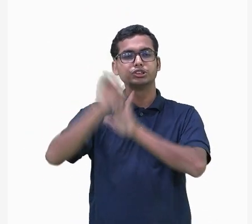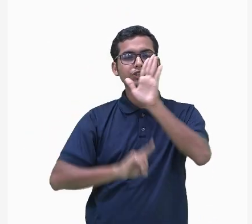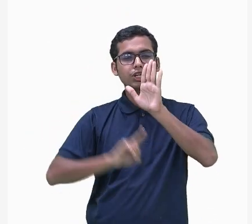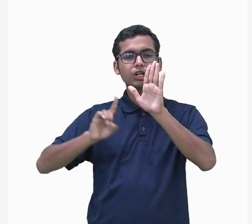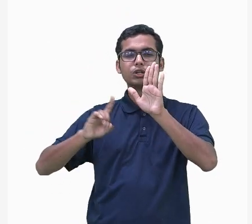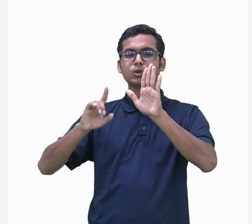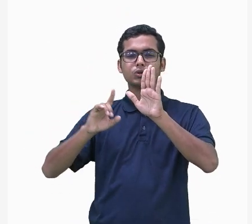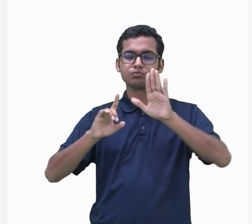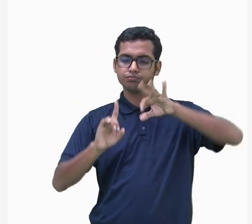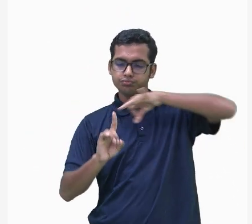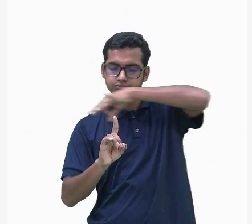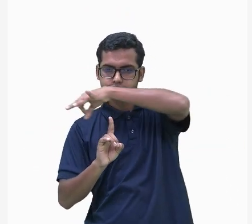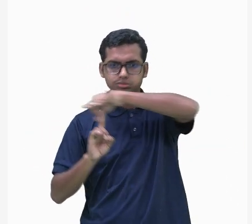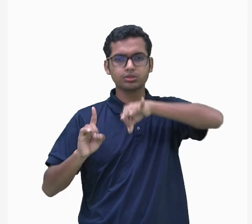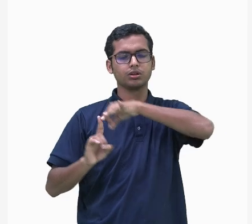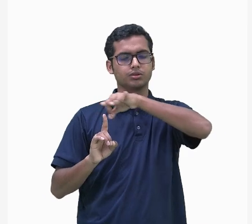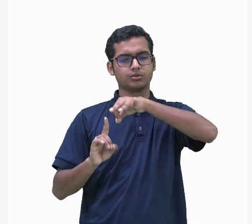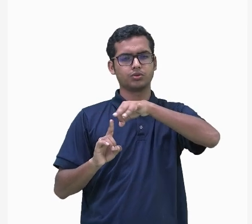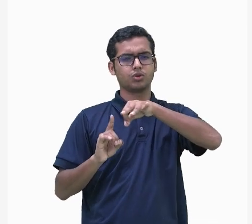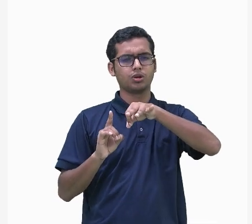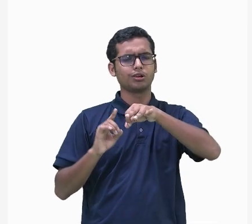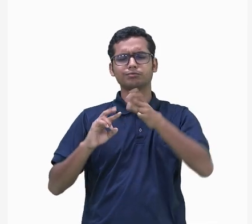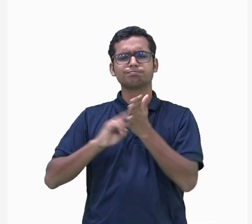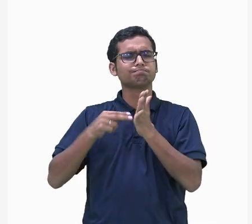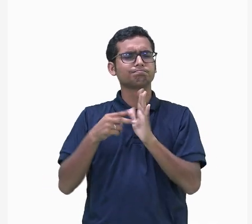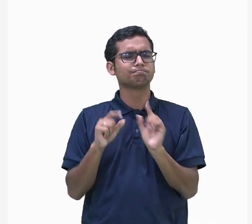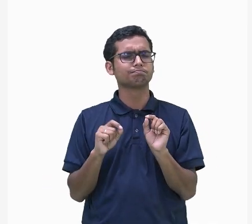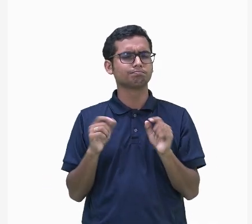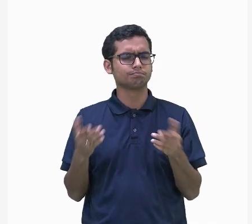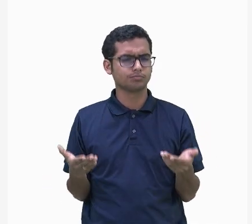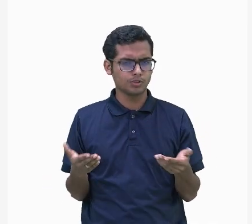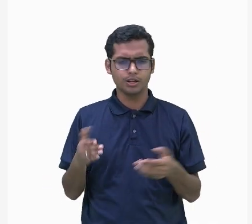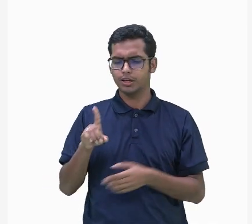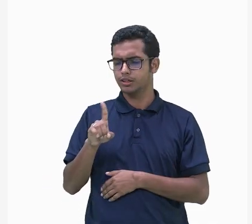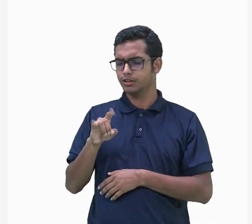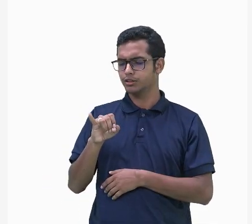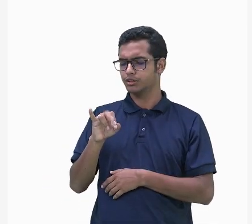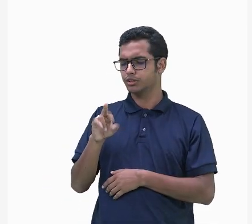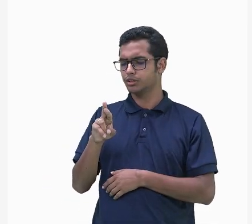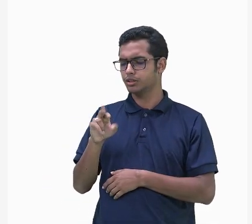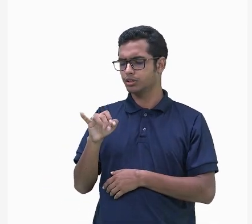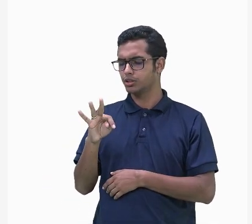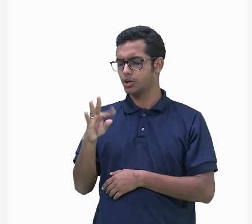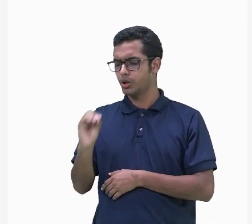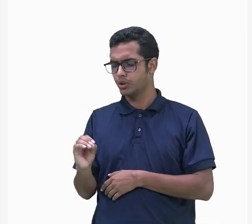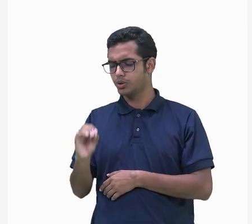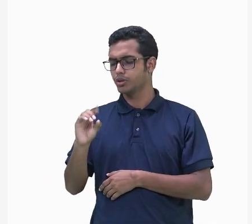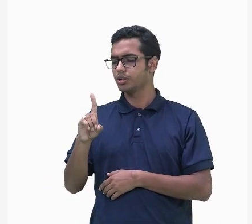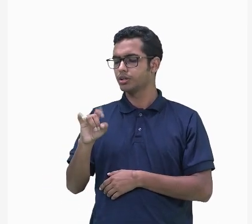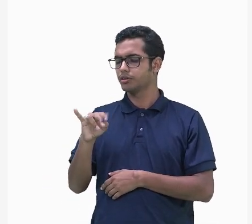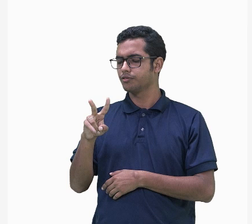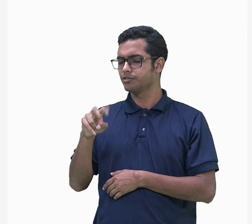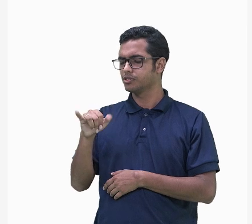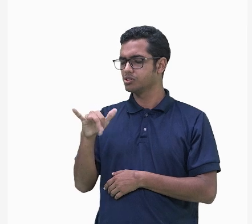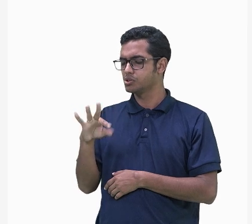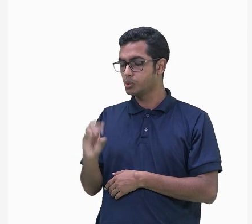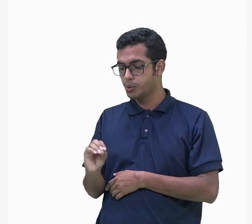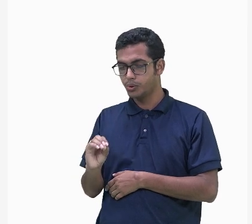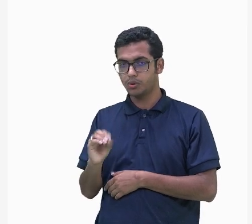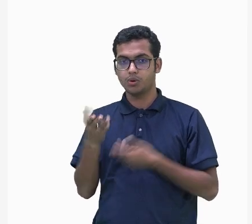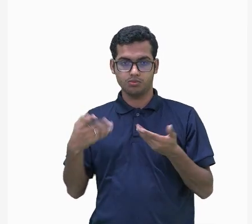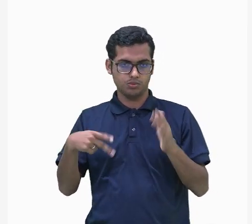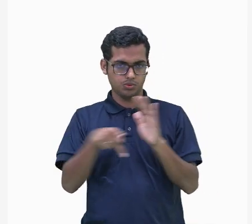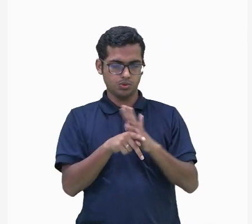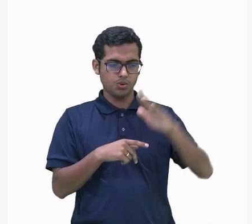direito divino, ele de fato expressava, tá, gente? O direito divino dizia que o rei era rei